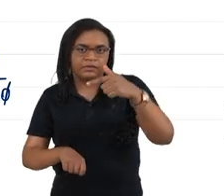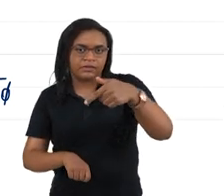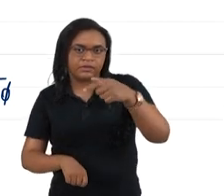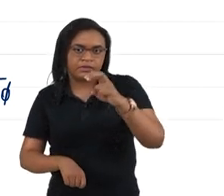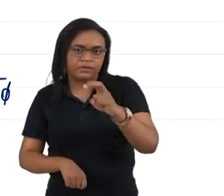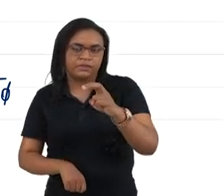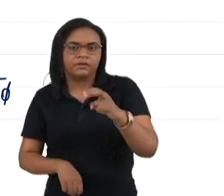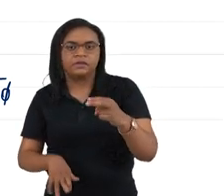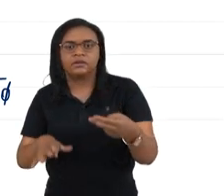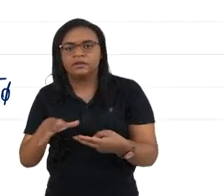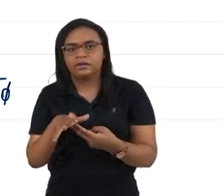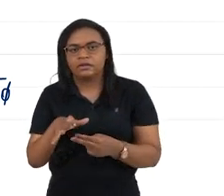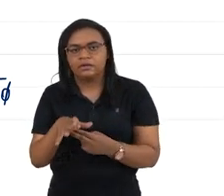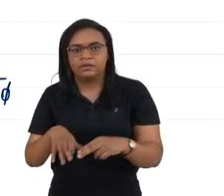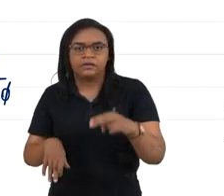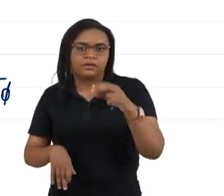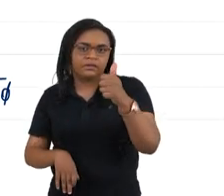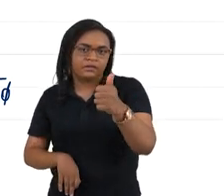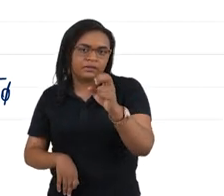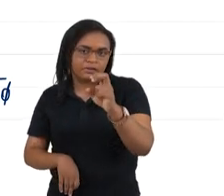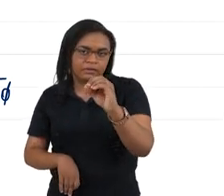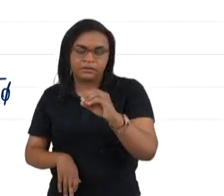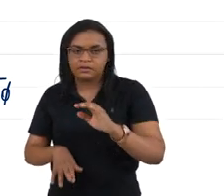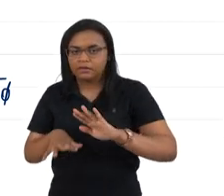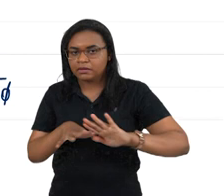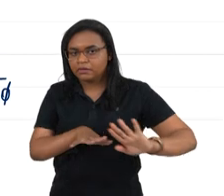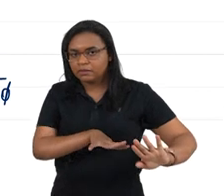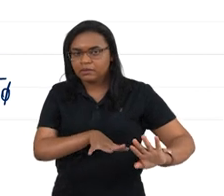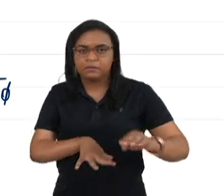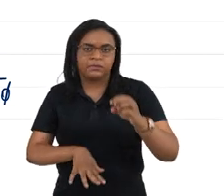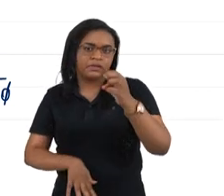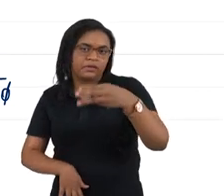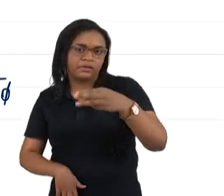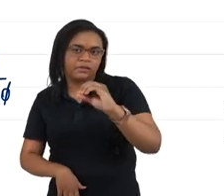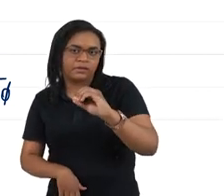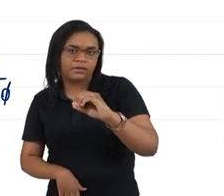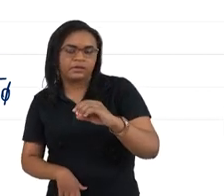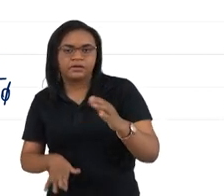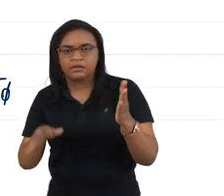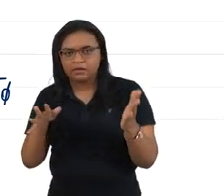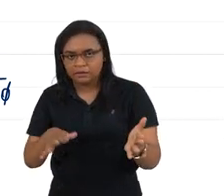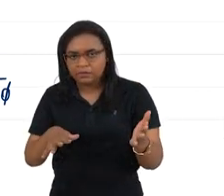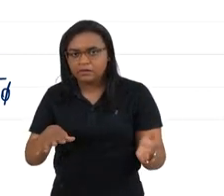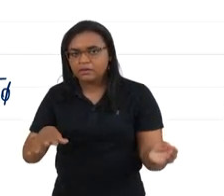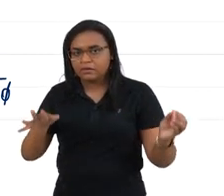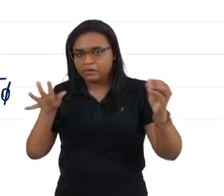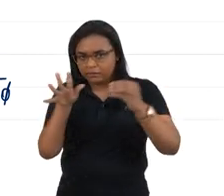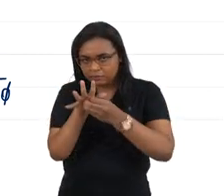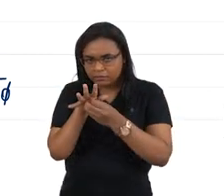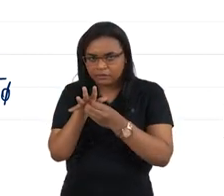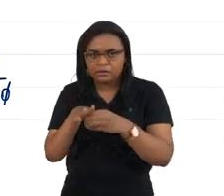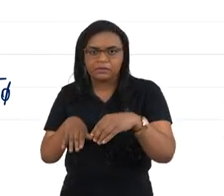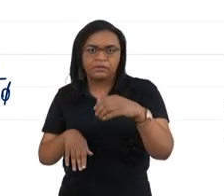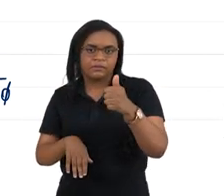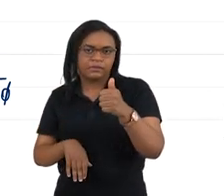150. Então aqui sobra 30. Agora o que é que a gente faz? A gente adiciona um zero aqui e uma